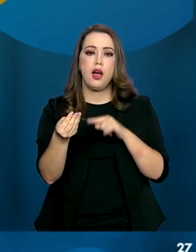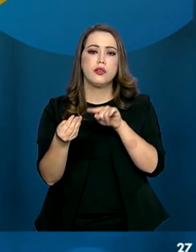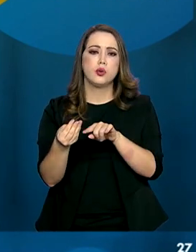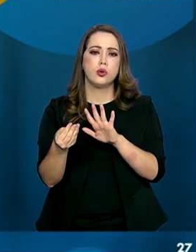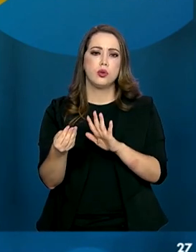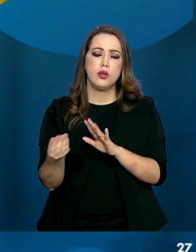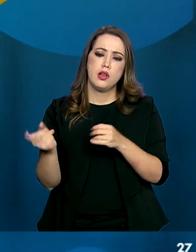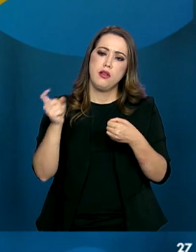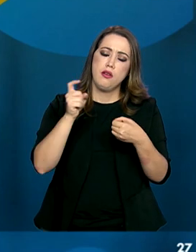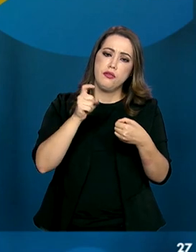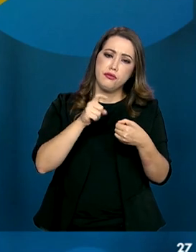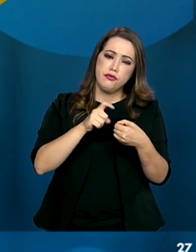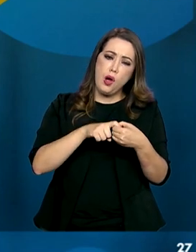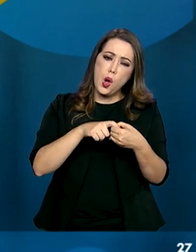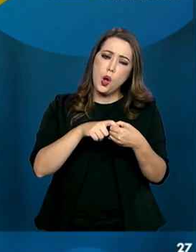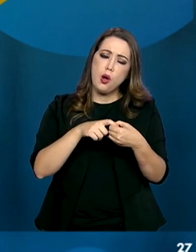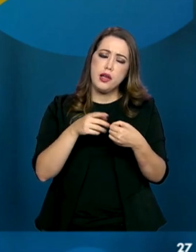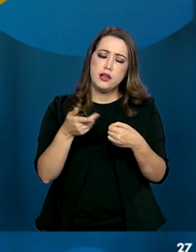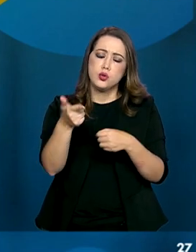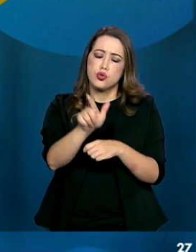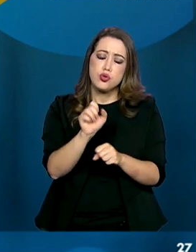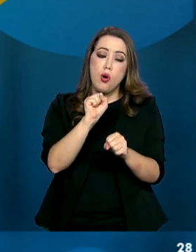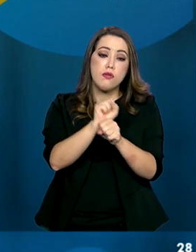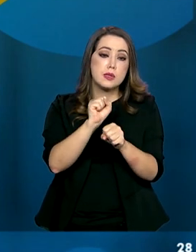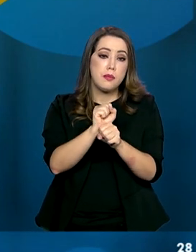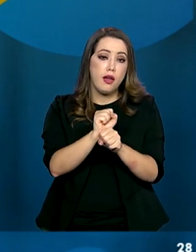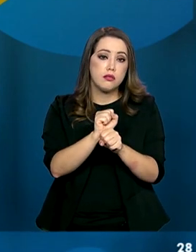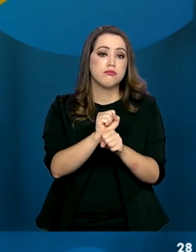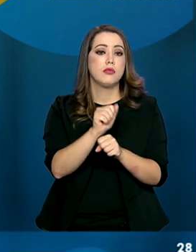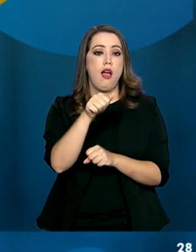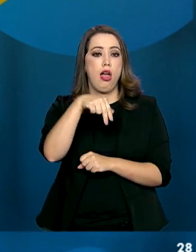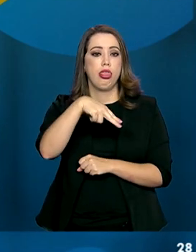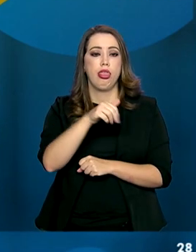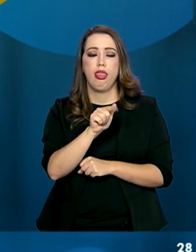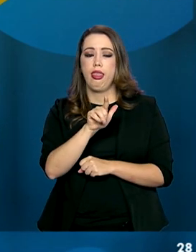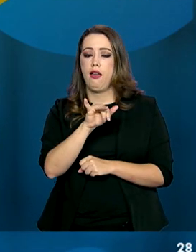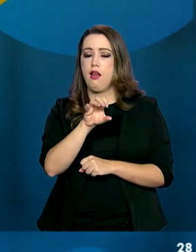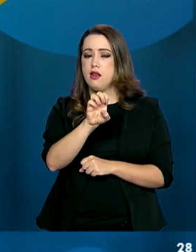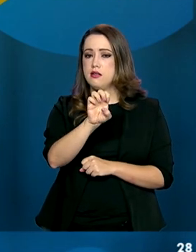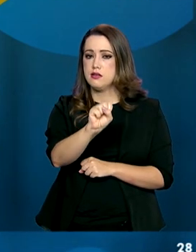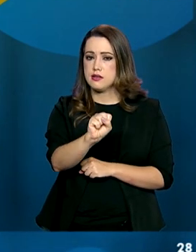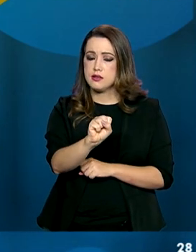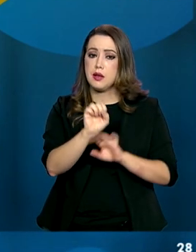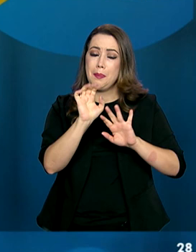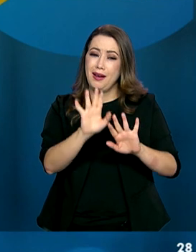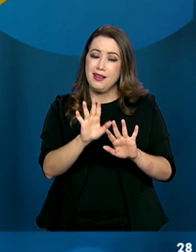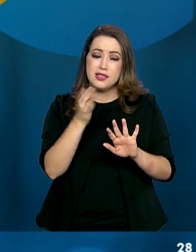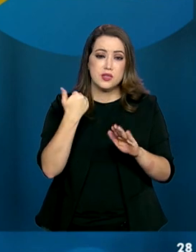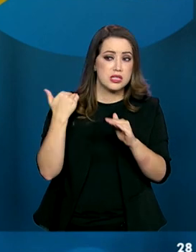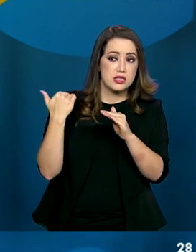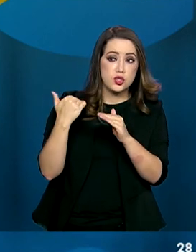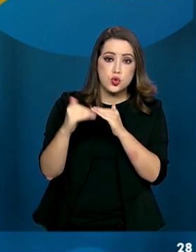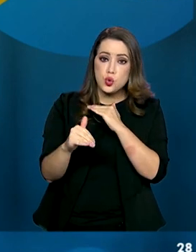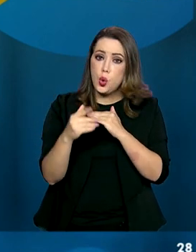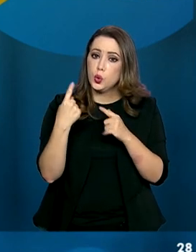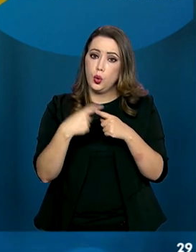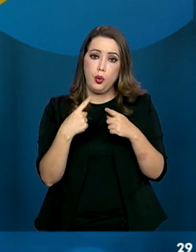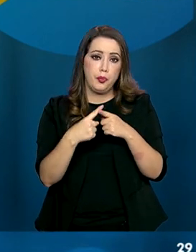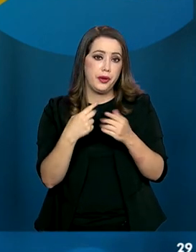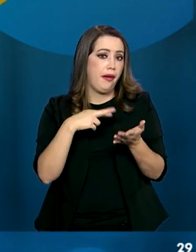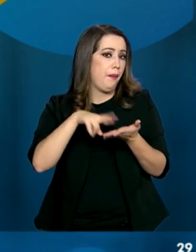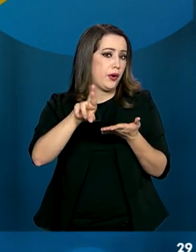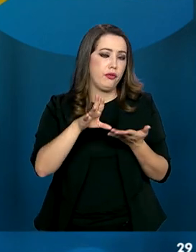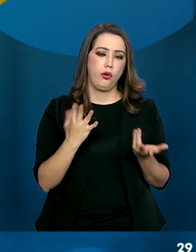cadastro volta para a posição em análise. Já se você quiser contestar o fato de ter o benefício negado,